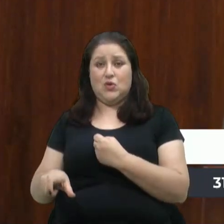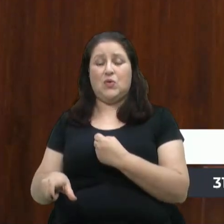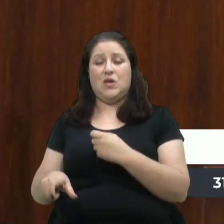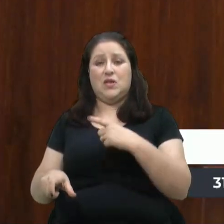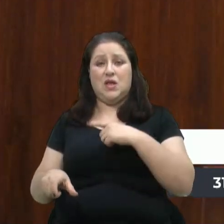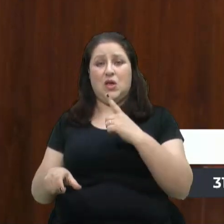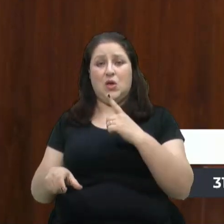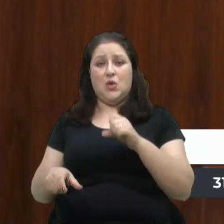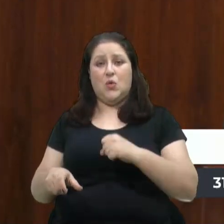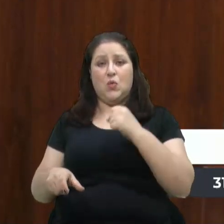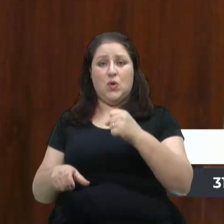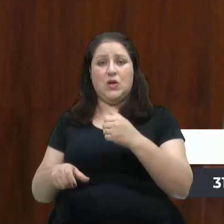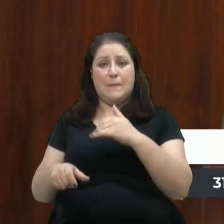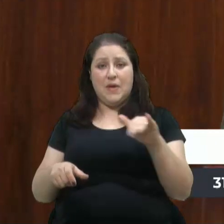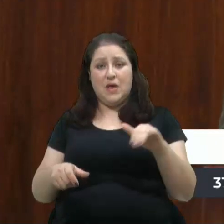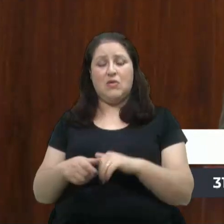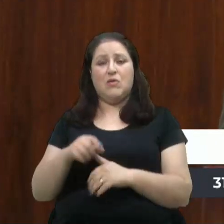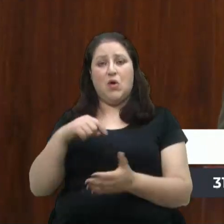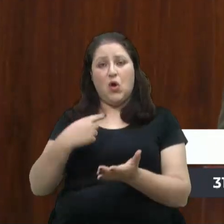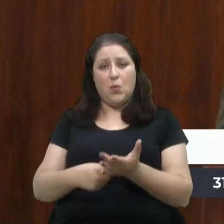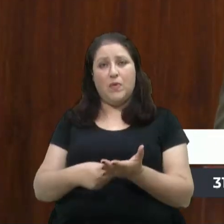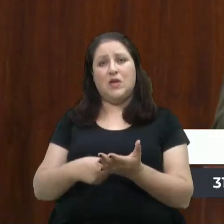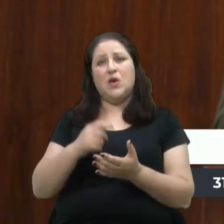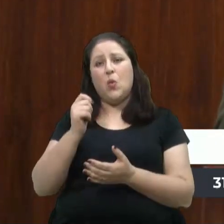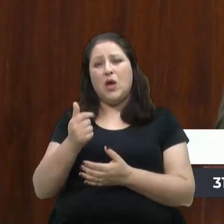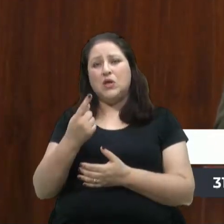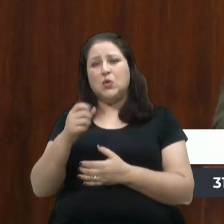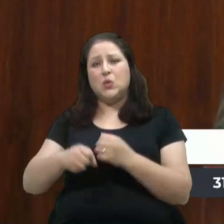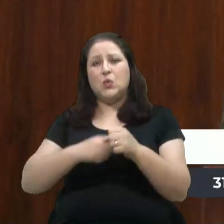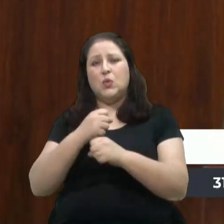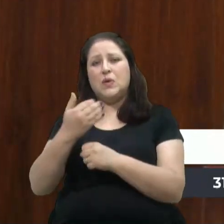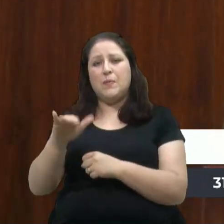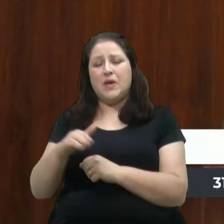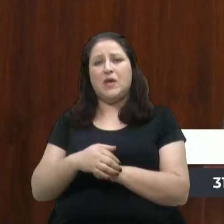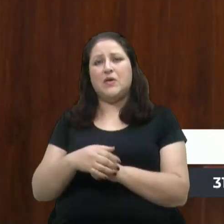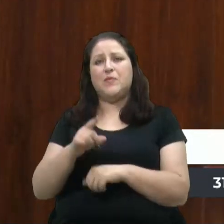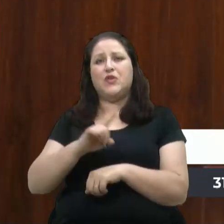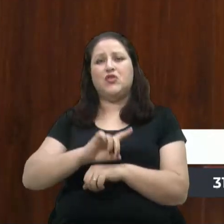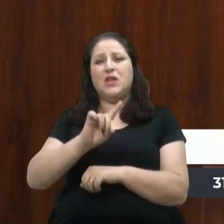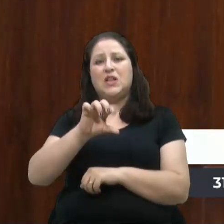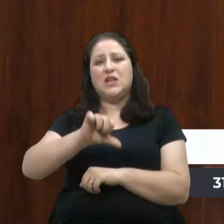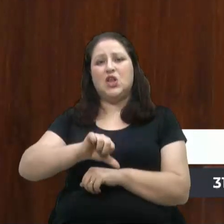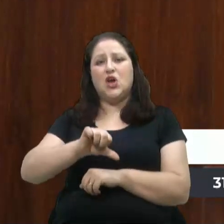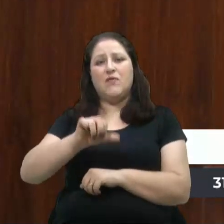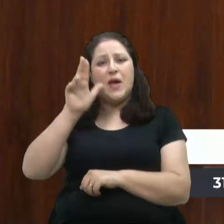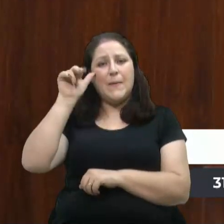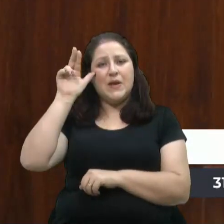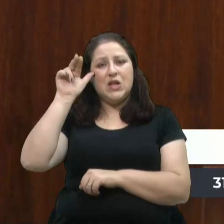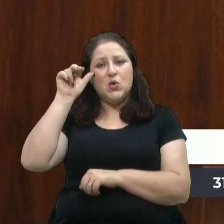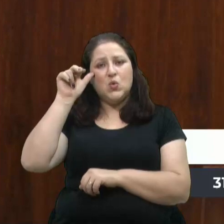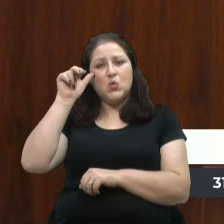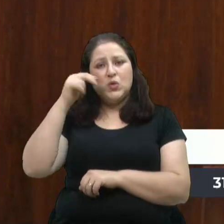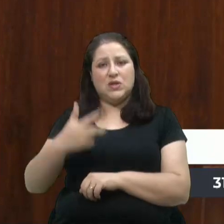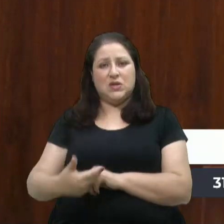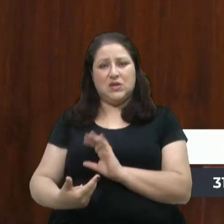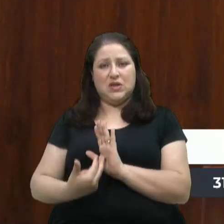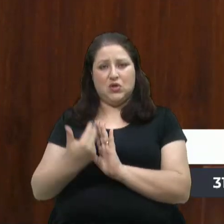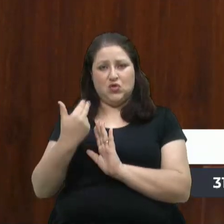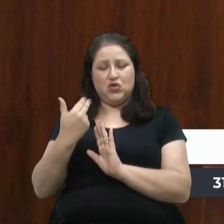e meio marcado tava marcado um ano quase um ano e meio 19 de Abril a cirurgia dela